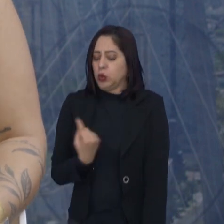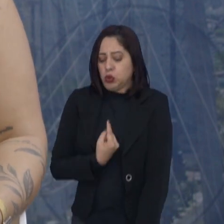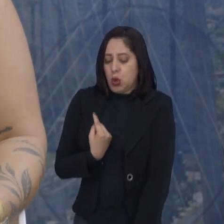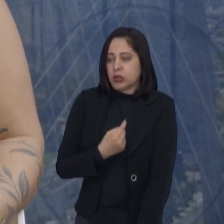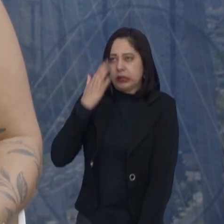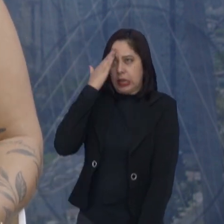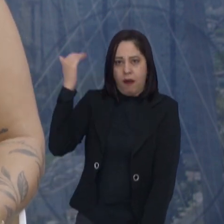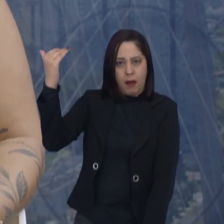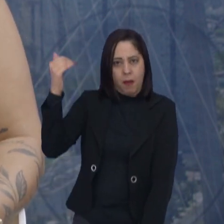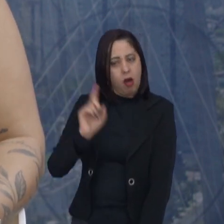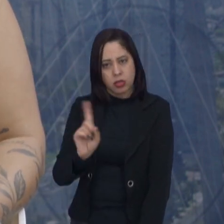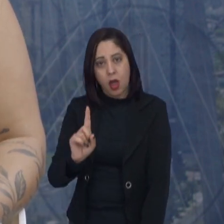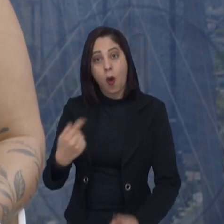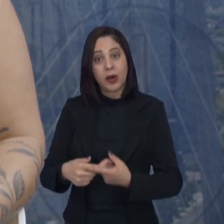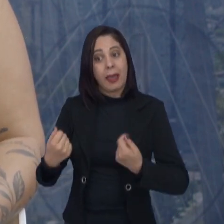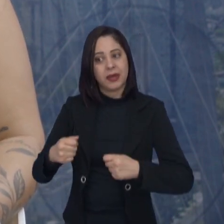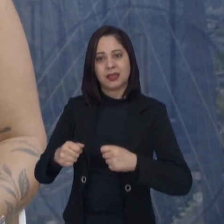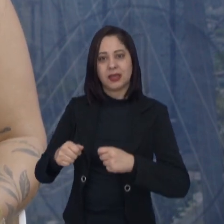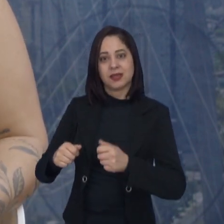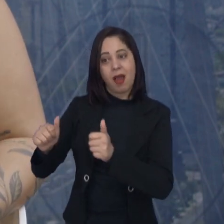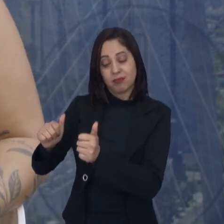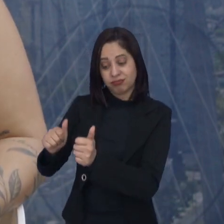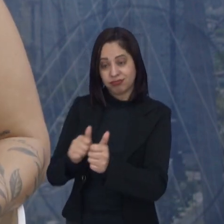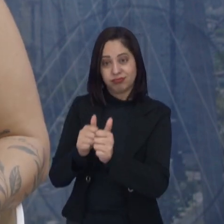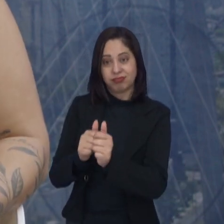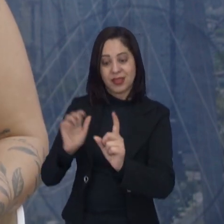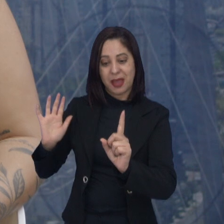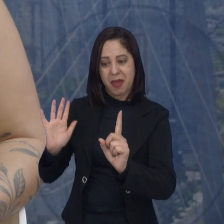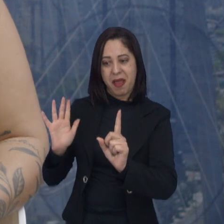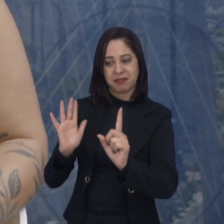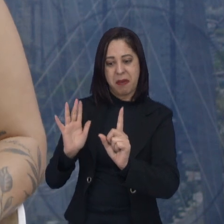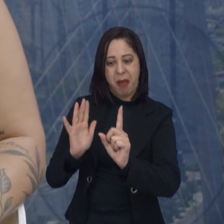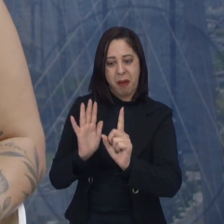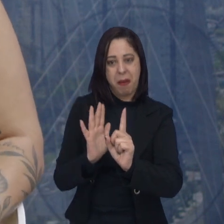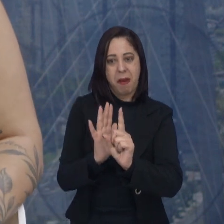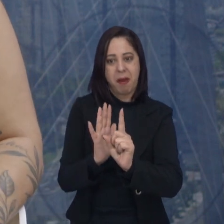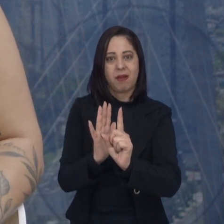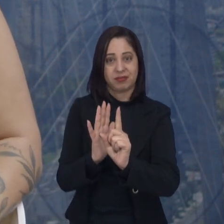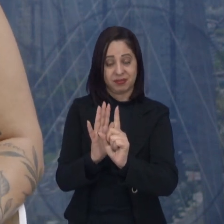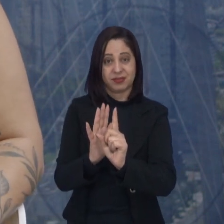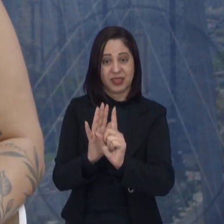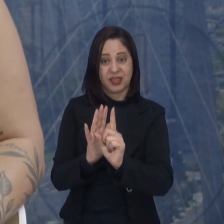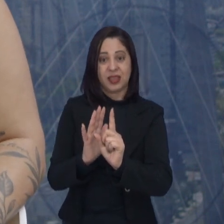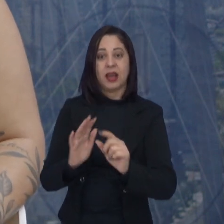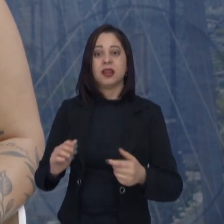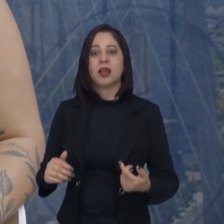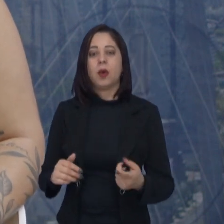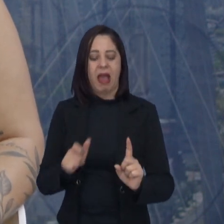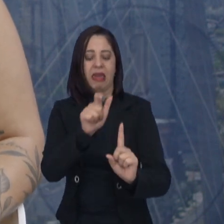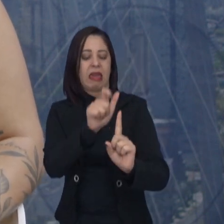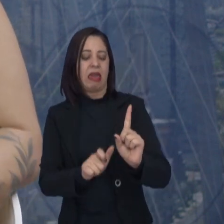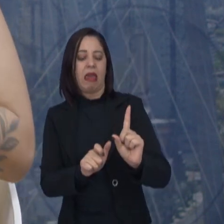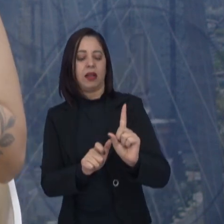ter um público ali te acompanhando. Então, quando a gente vê um influenciador, né, ele vai começar do zero, ele está começando tudo ali. A gente não